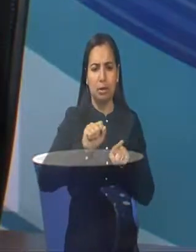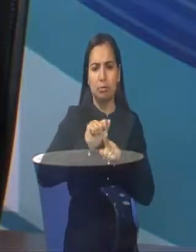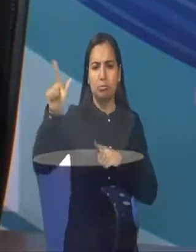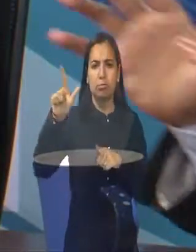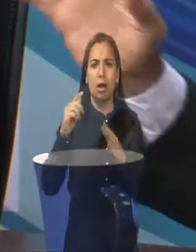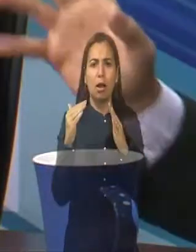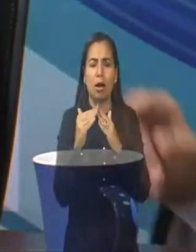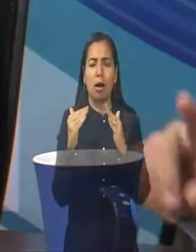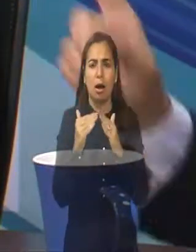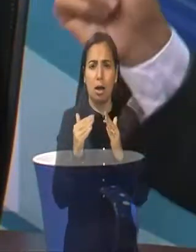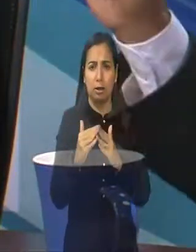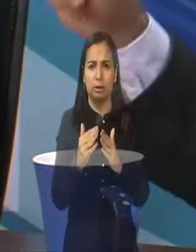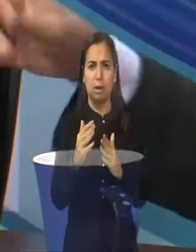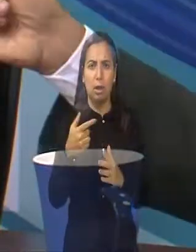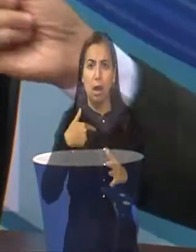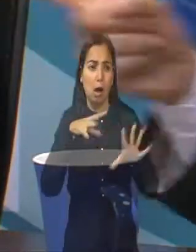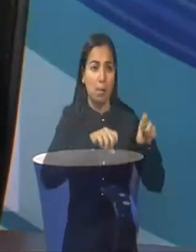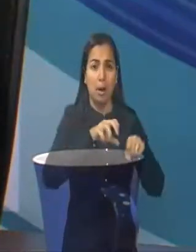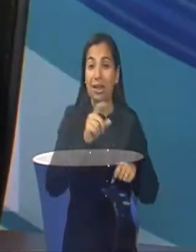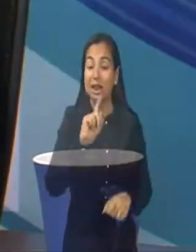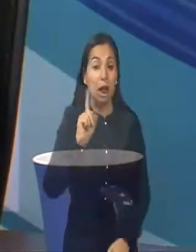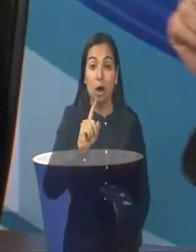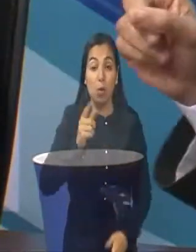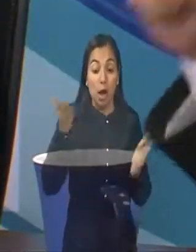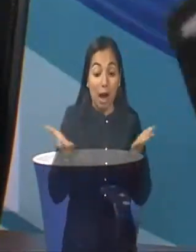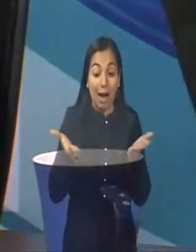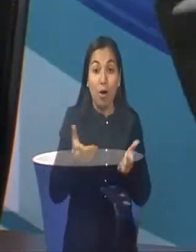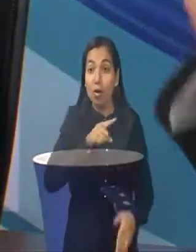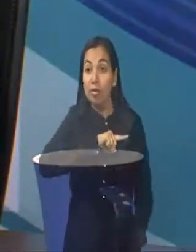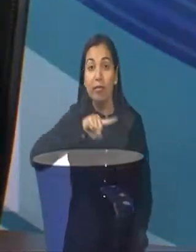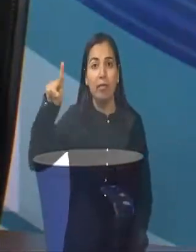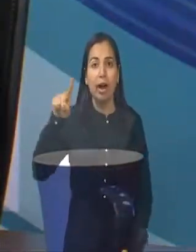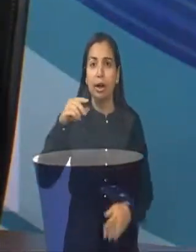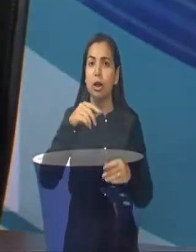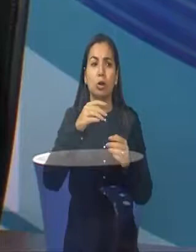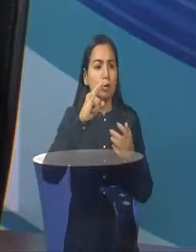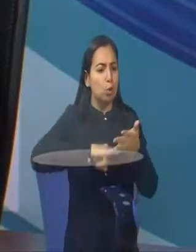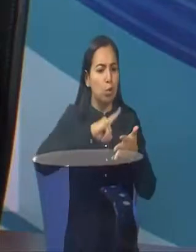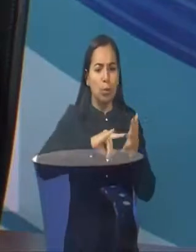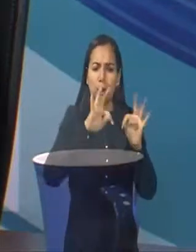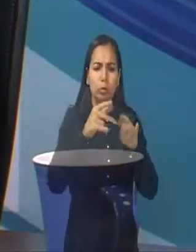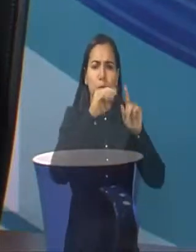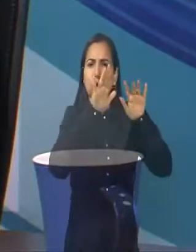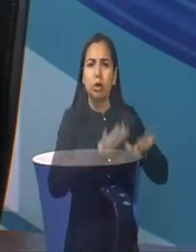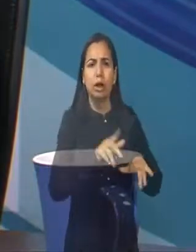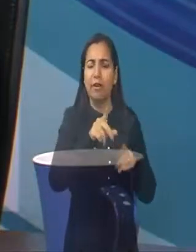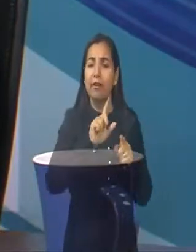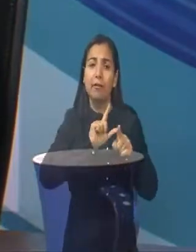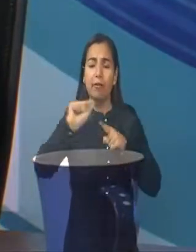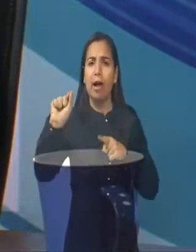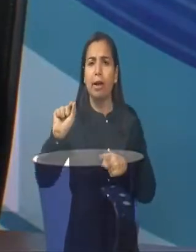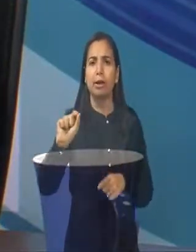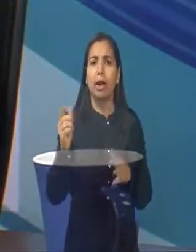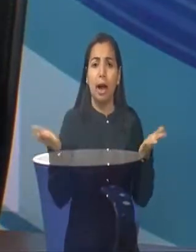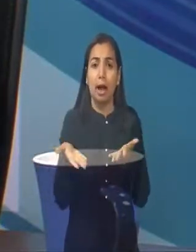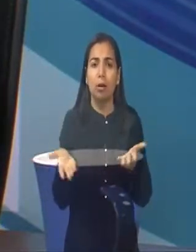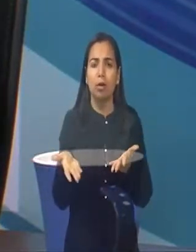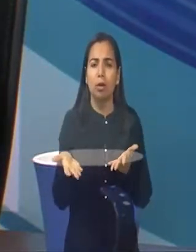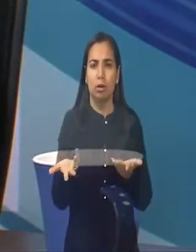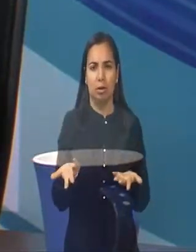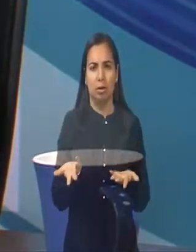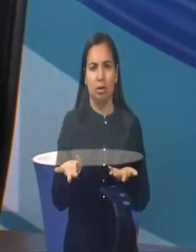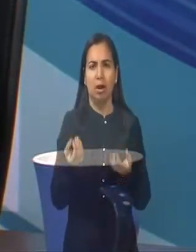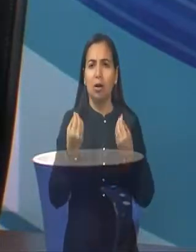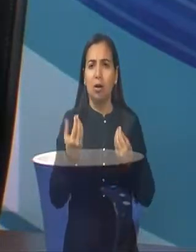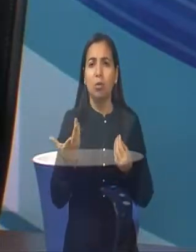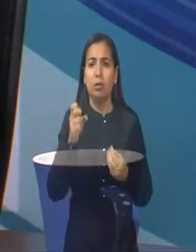sua casa. Espera aí que eu vou pegar minhas coisas. Não, você sai agora com a roupa do corpo, não leva nenhum documentos. Quando você vê uma situação dessa, o sujeito sai